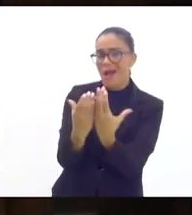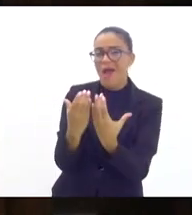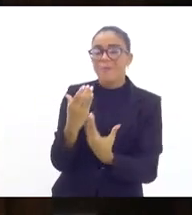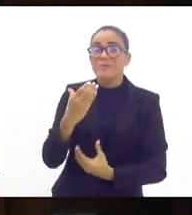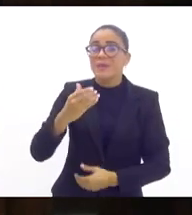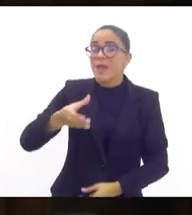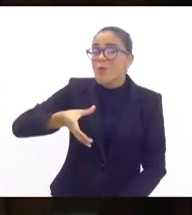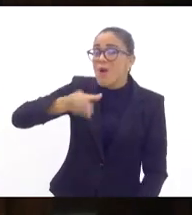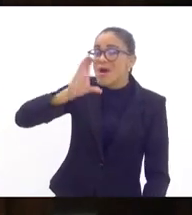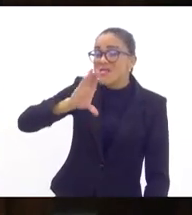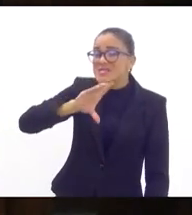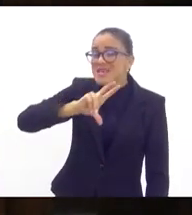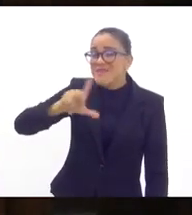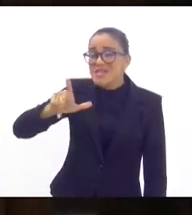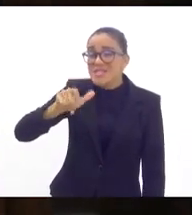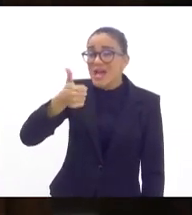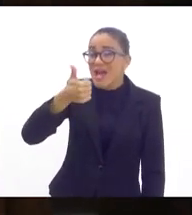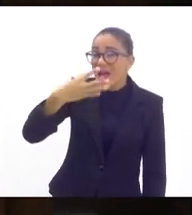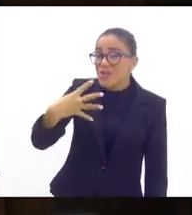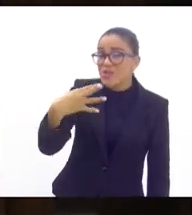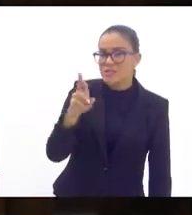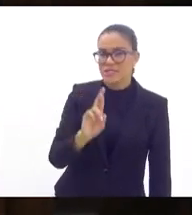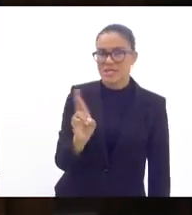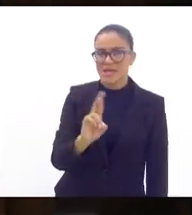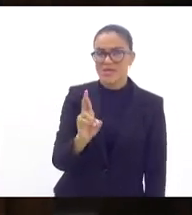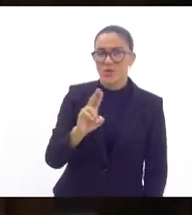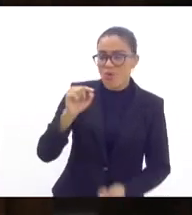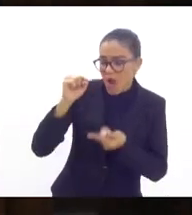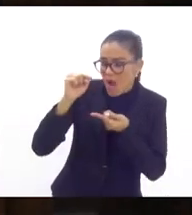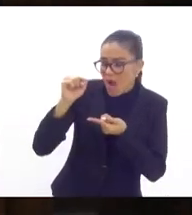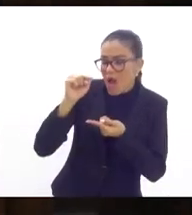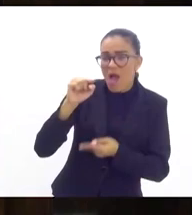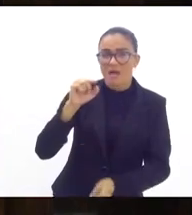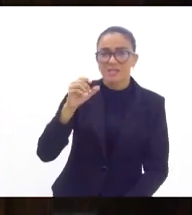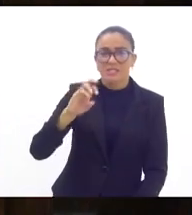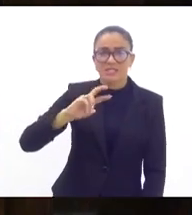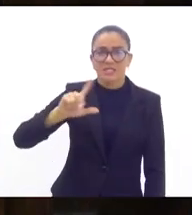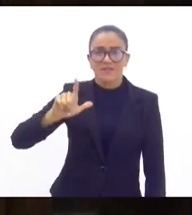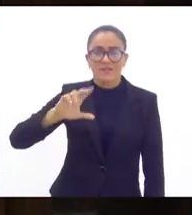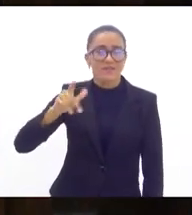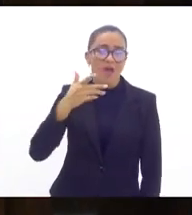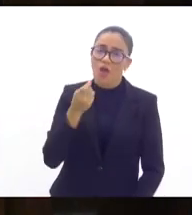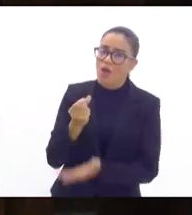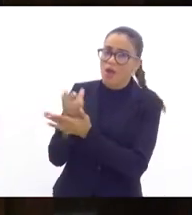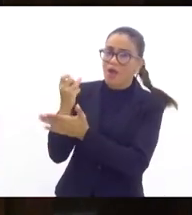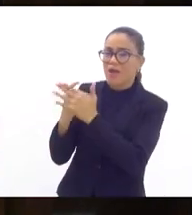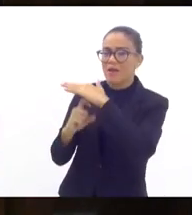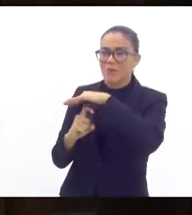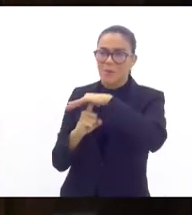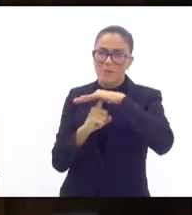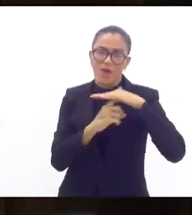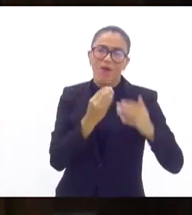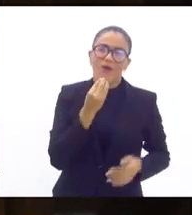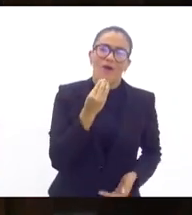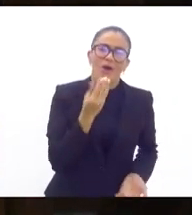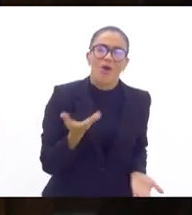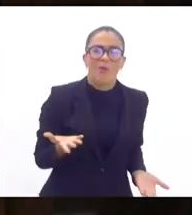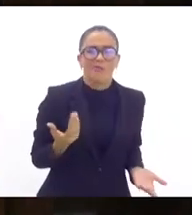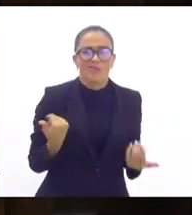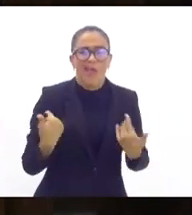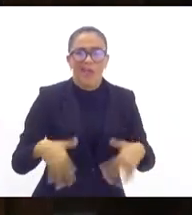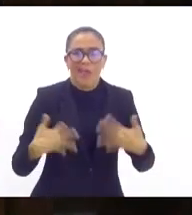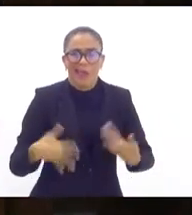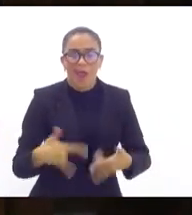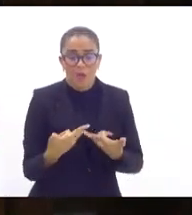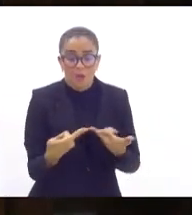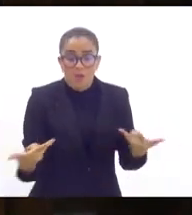14 reais 14 reais uma latinha de cerveja ele vai beber numa ambulante Óbvio ele já é caro o